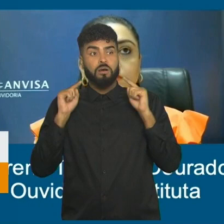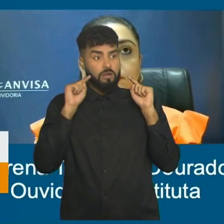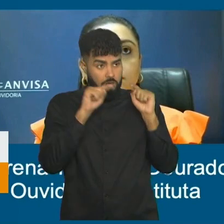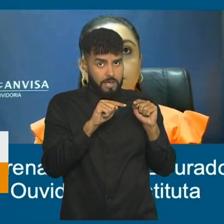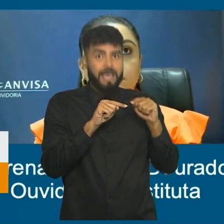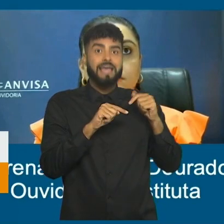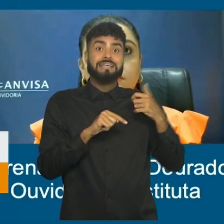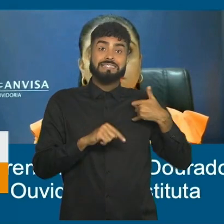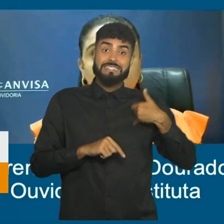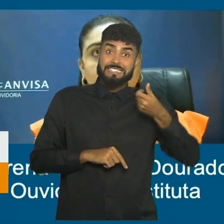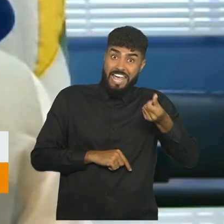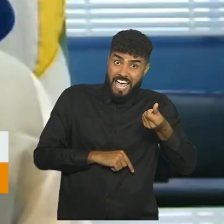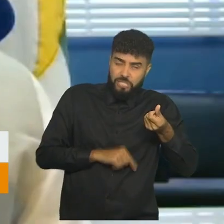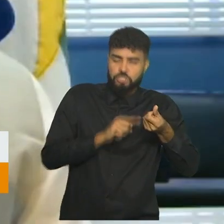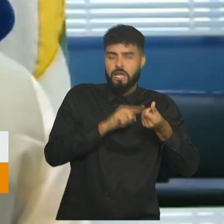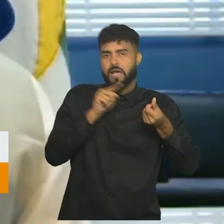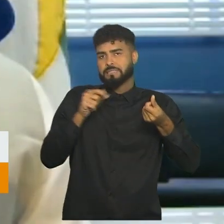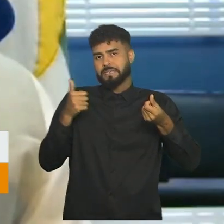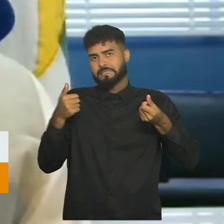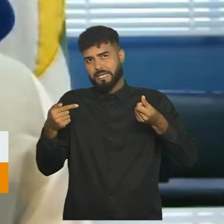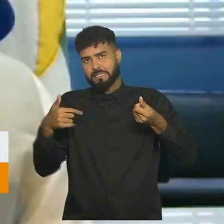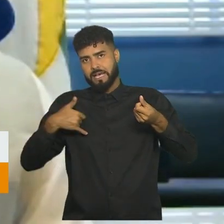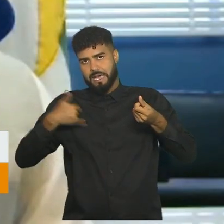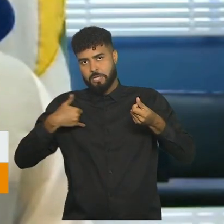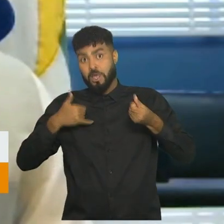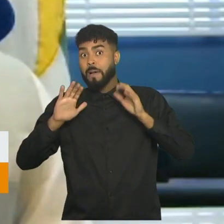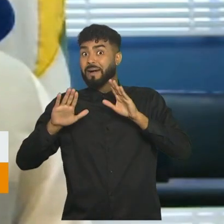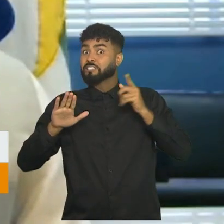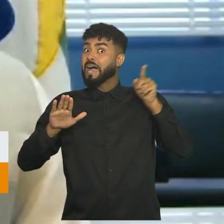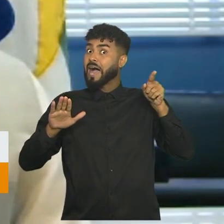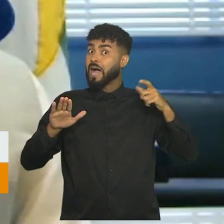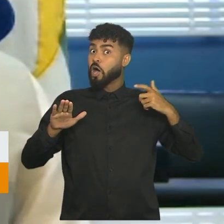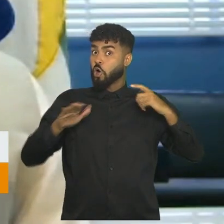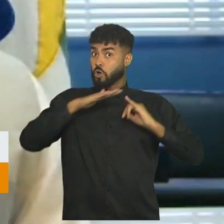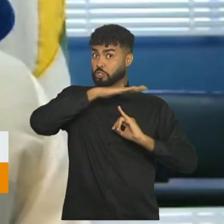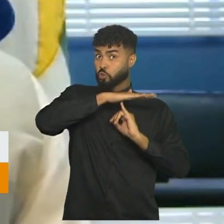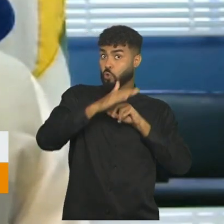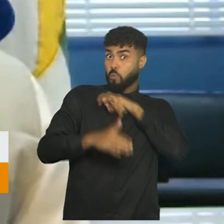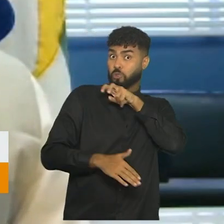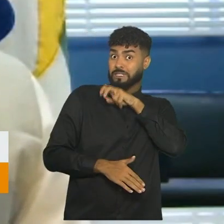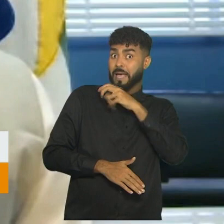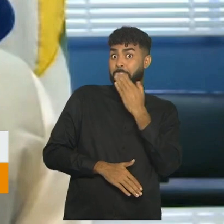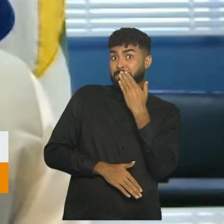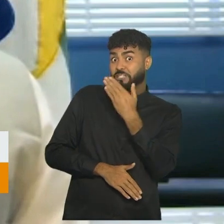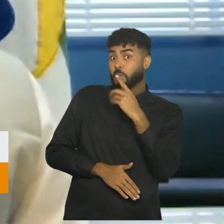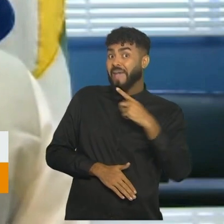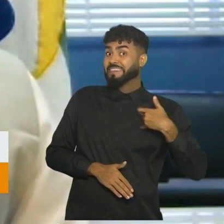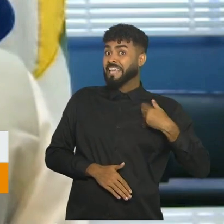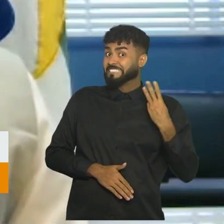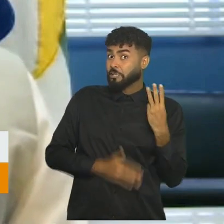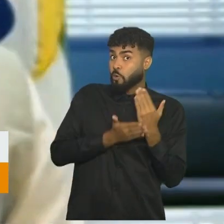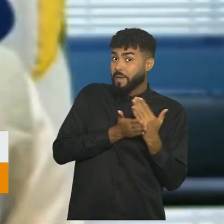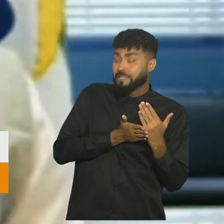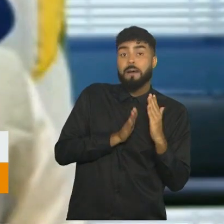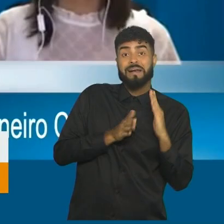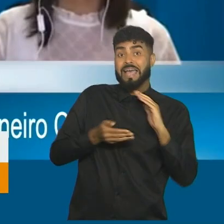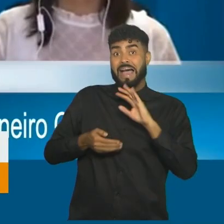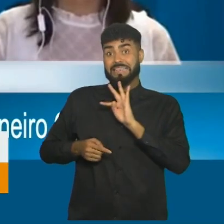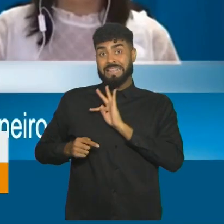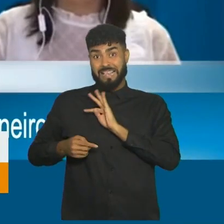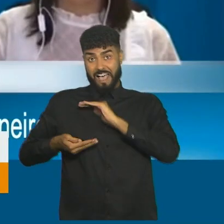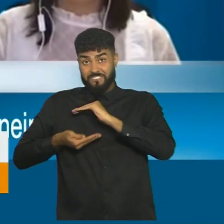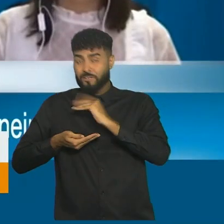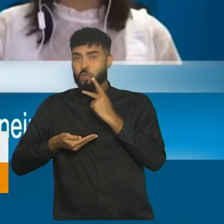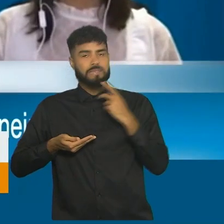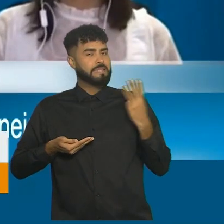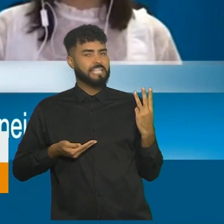a 17 anos, sendo que o pedido do Butantan era a partir dos 3 anos, mas a área técnica indicou a partir dos 6 anos de idade. Para fazer